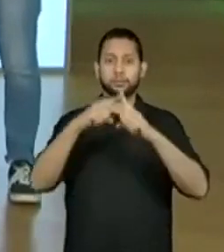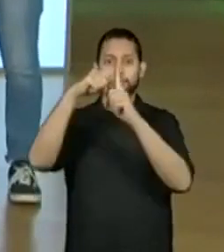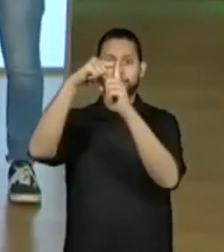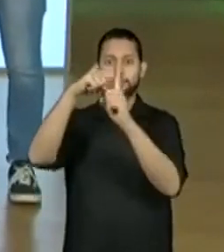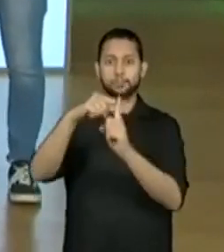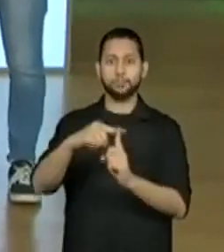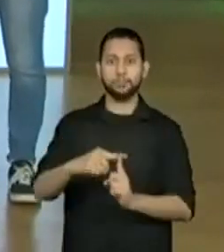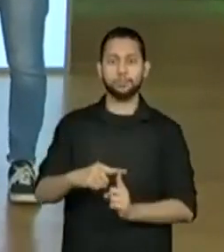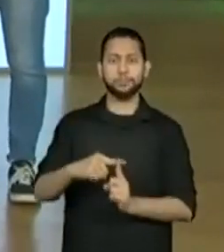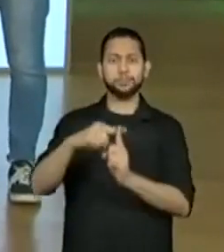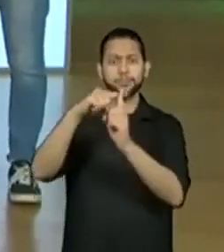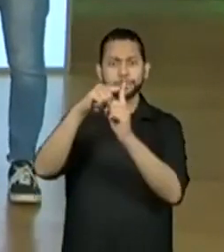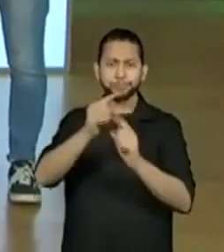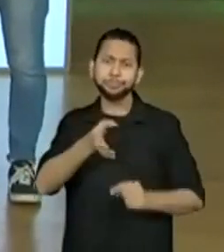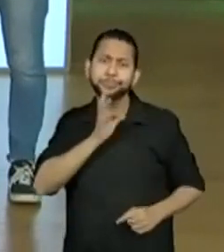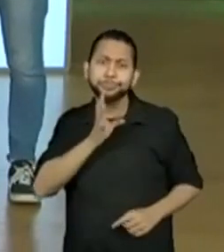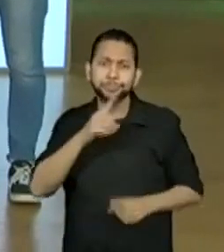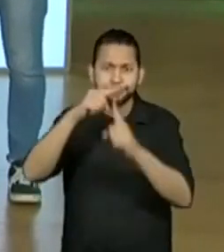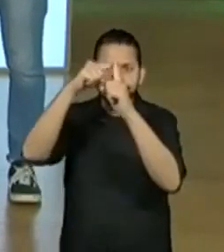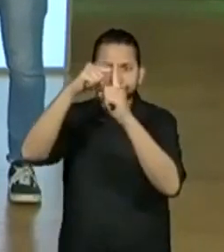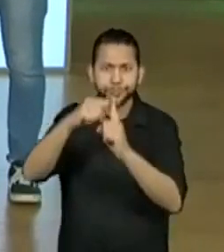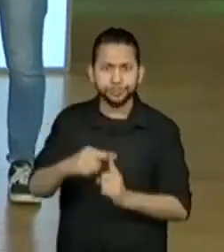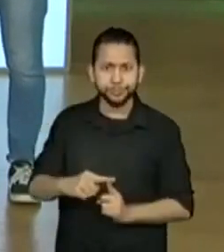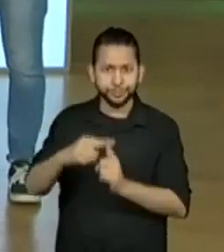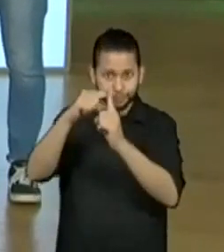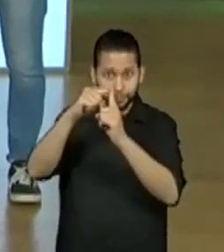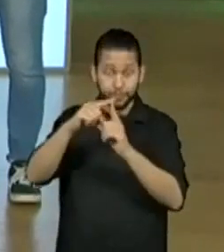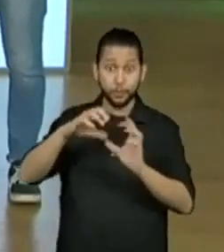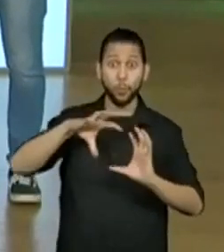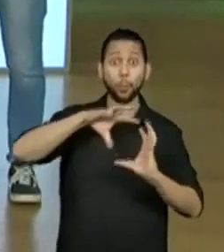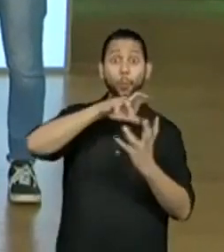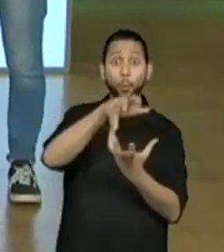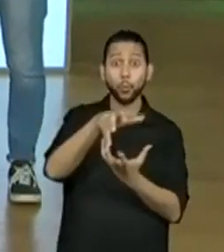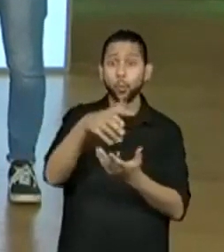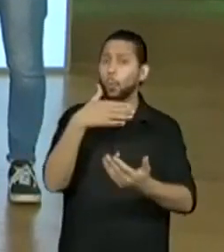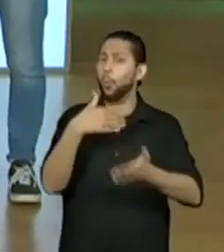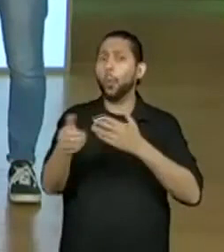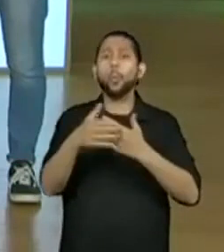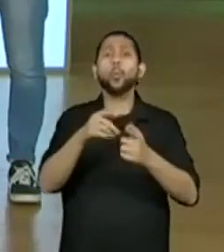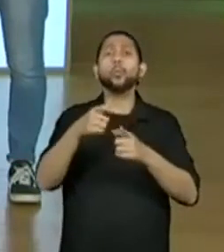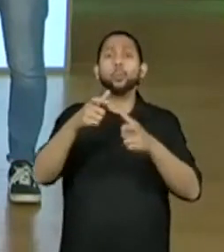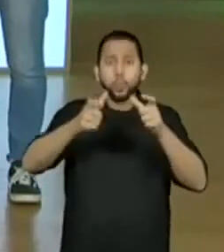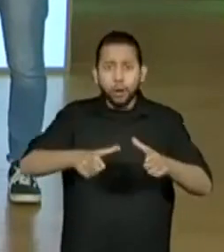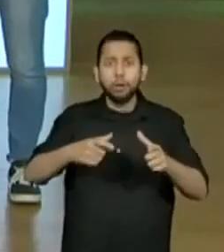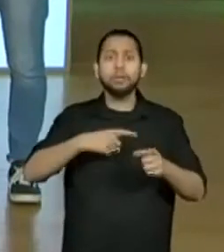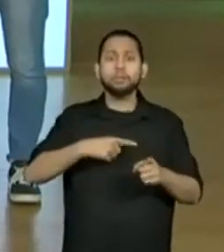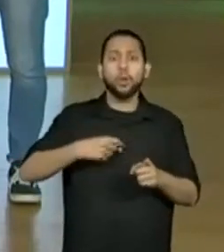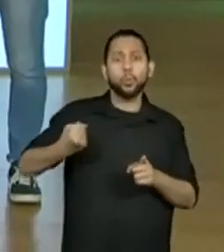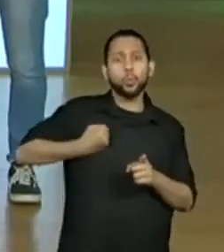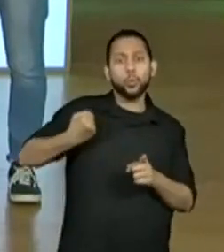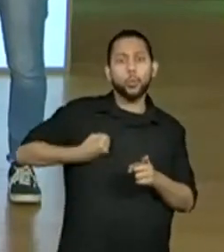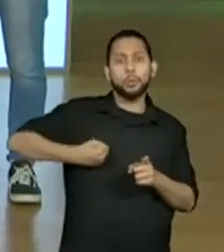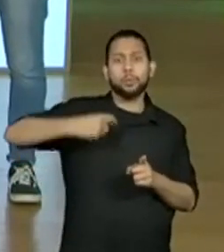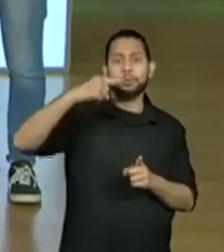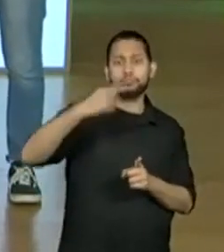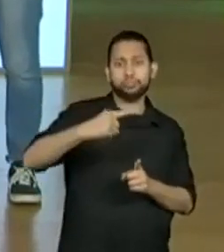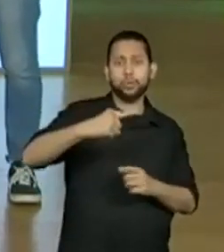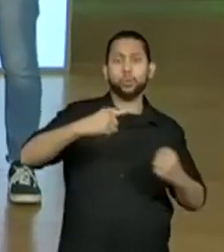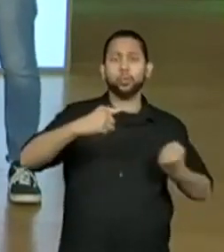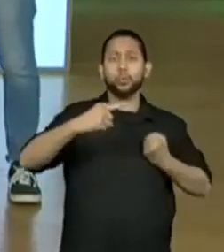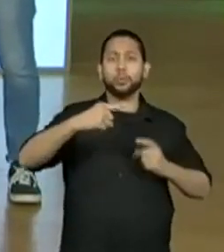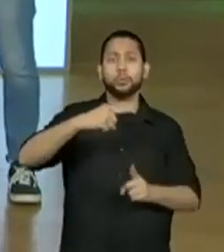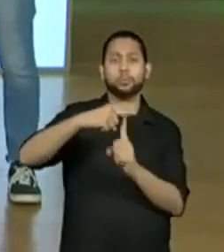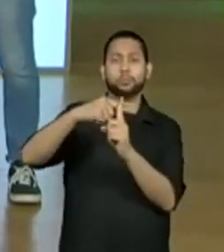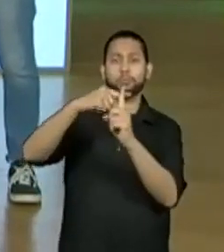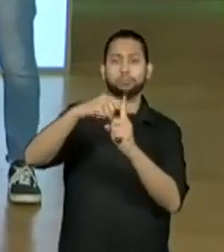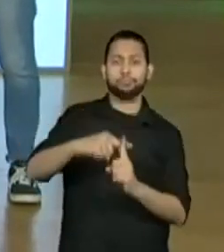legal? Com a coordenada geográfica, você localiza qualquer ponto sobre a superfície terrestre. Não é para pouco, não. É qualquer ponto. Você pode estar no